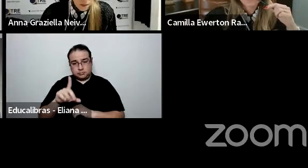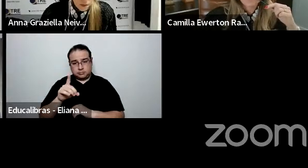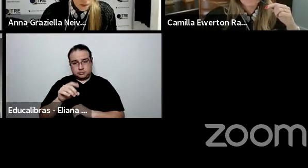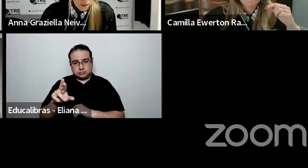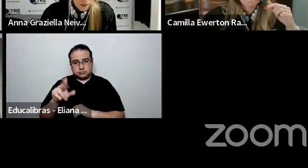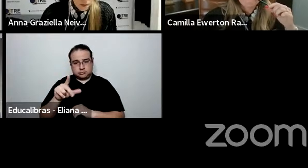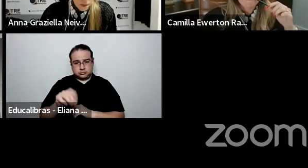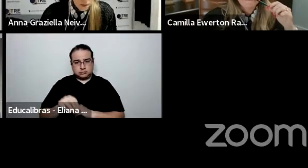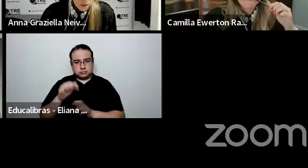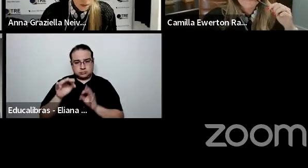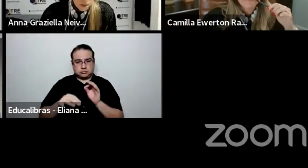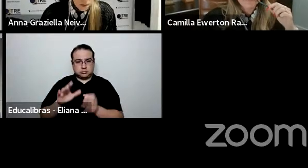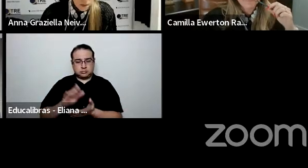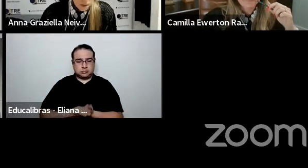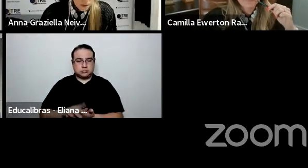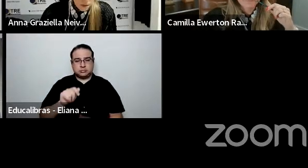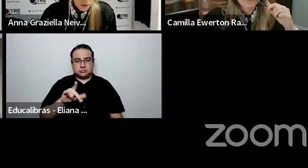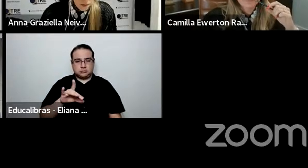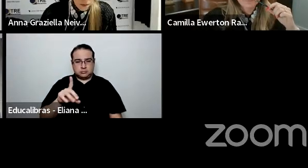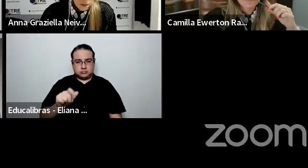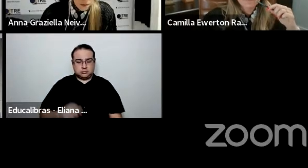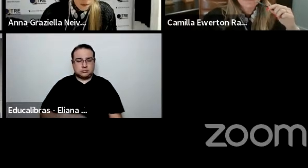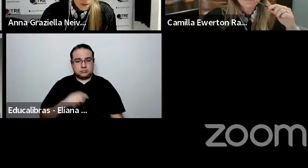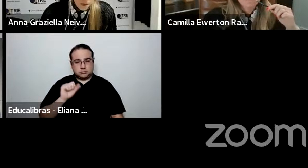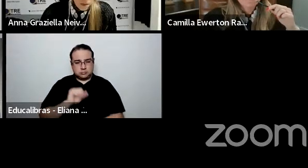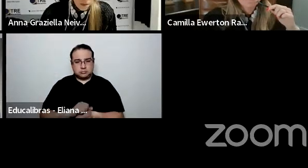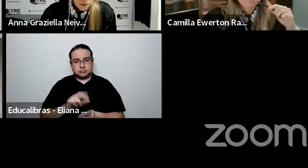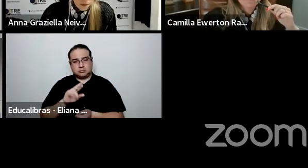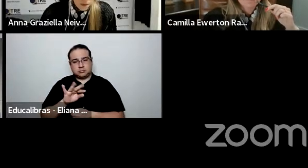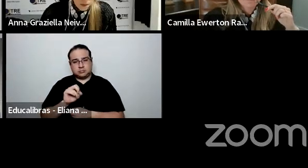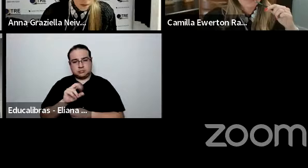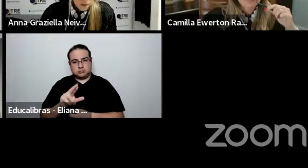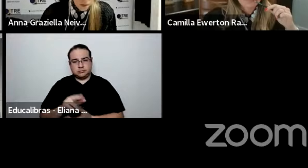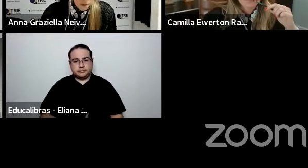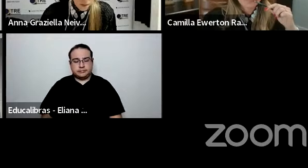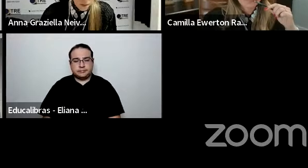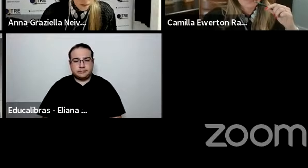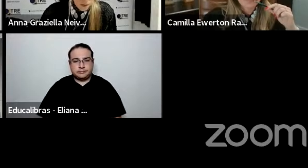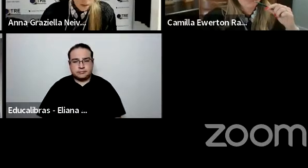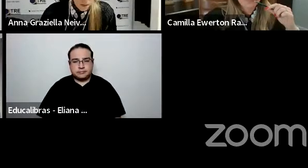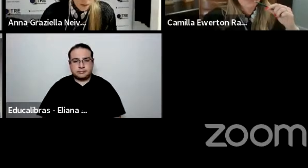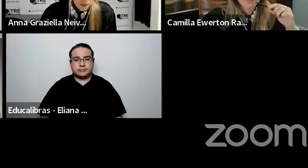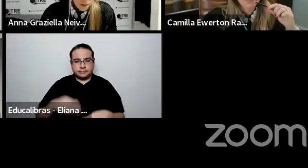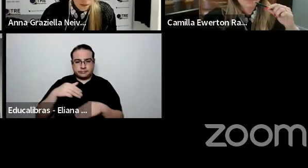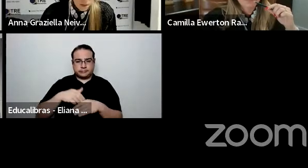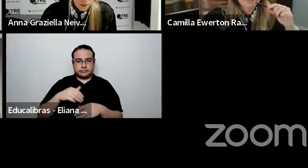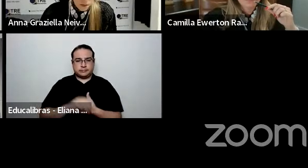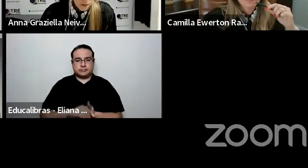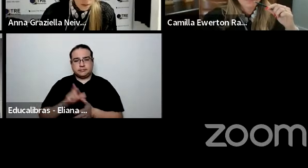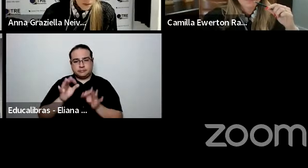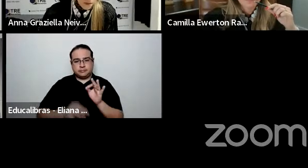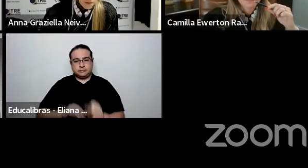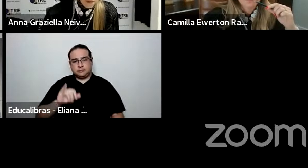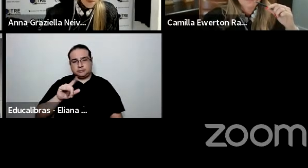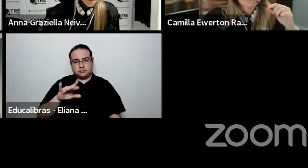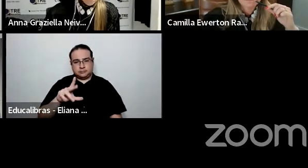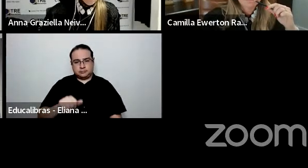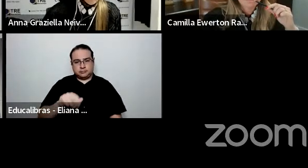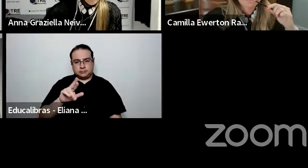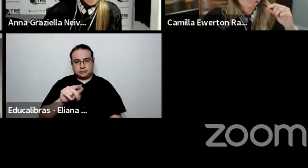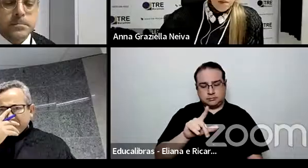menina como volta Juiz José Luiz Almeida relator presépio e como votos a juíza Joseane